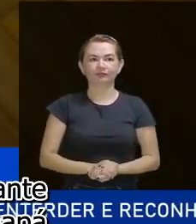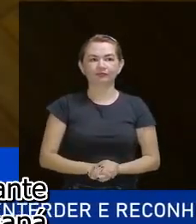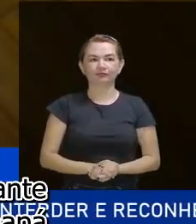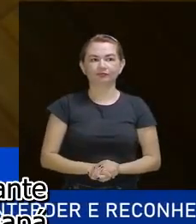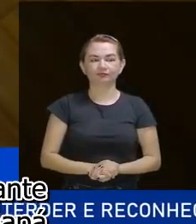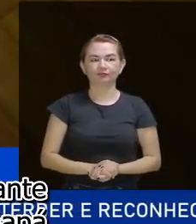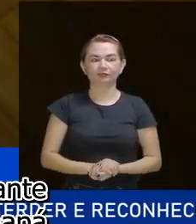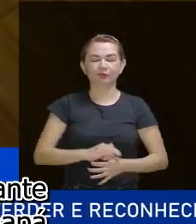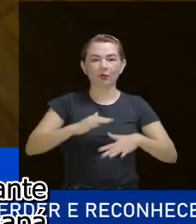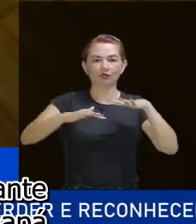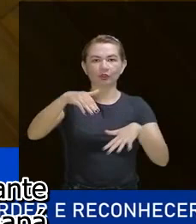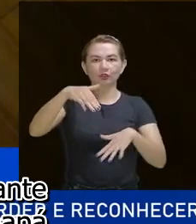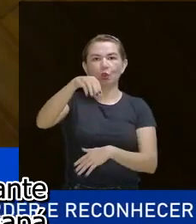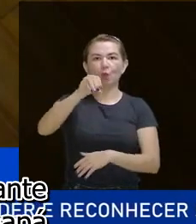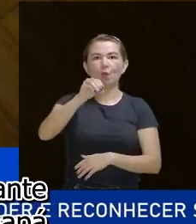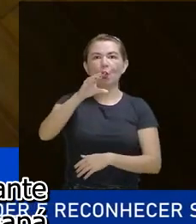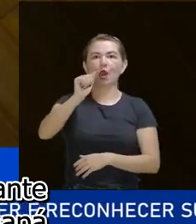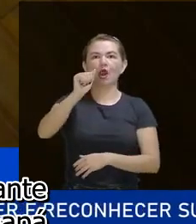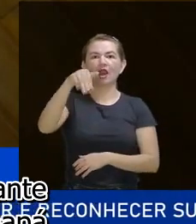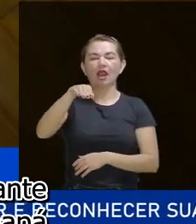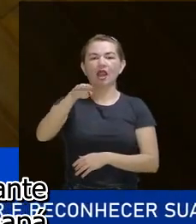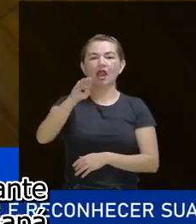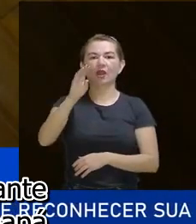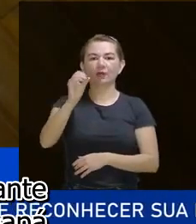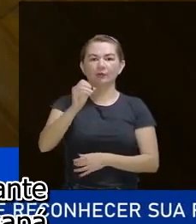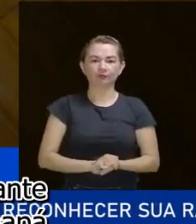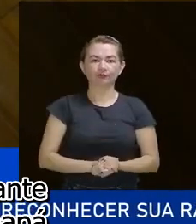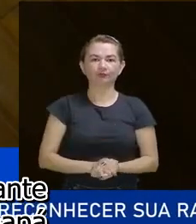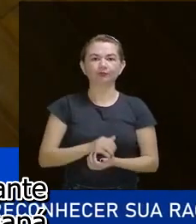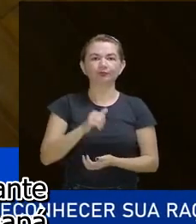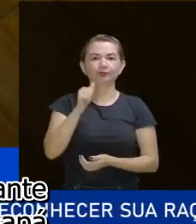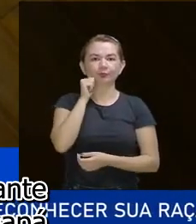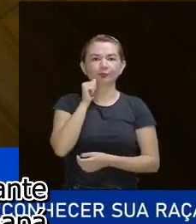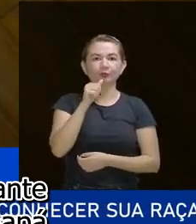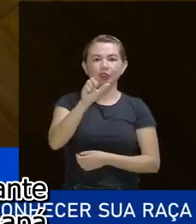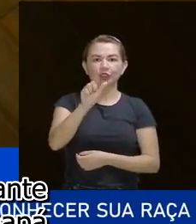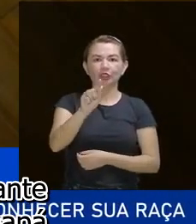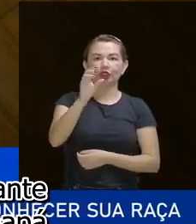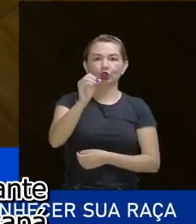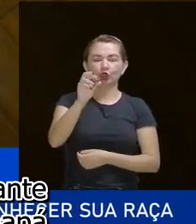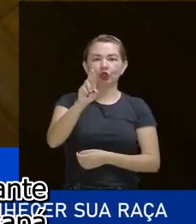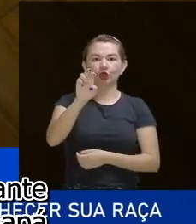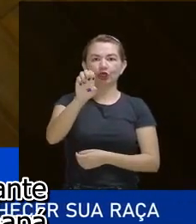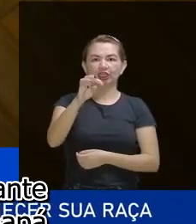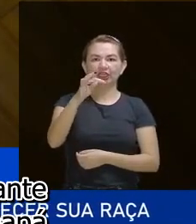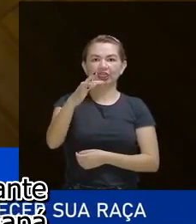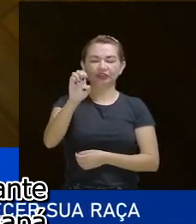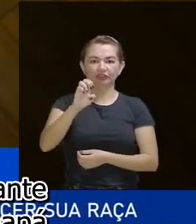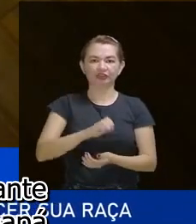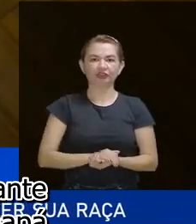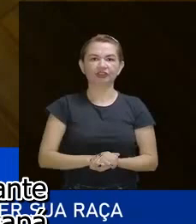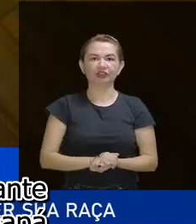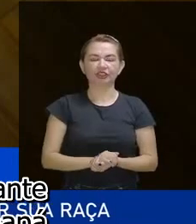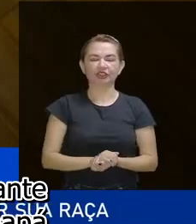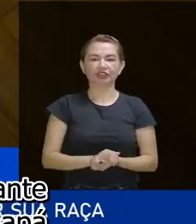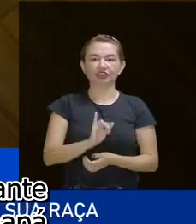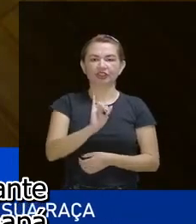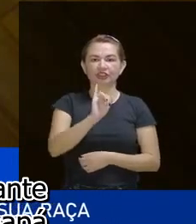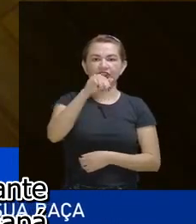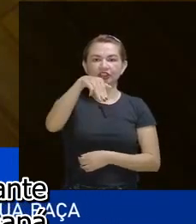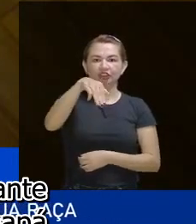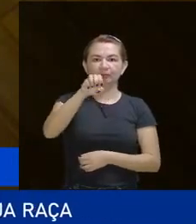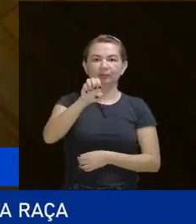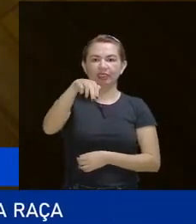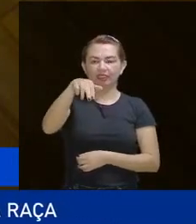Mocambo, senhora Gorete Almeida. Com a palavra, o senhor José Seixas. MENA, Instituto de Mulheres Negras